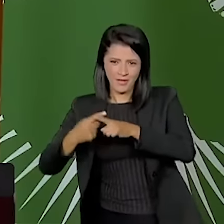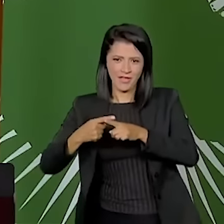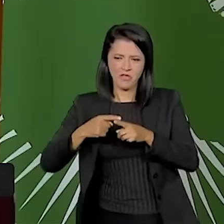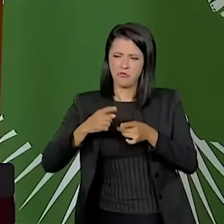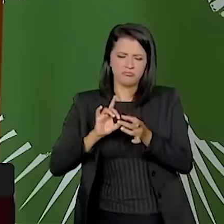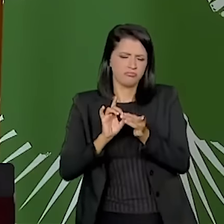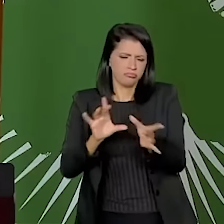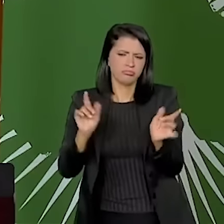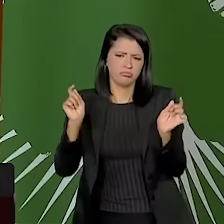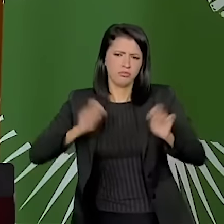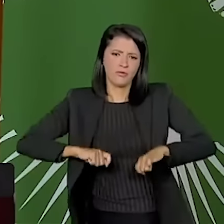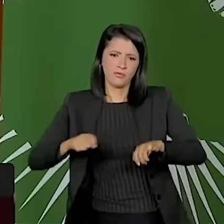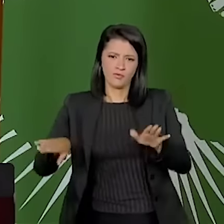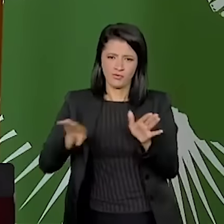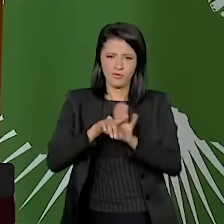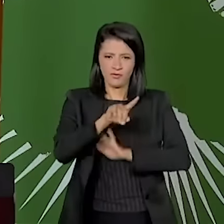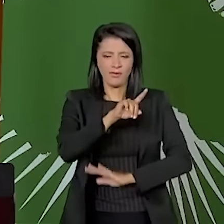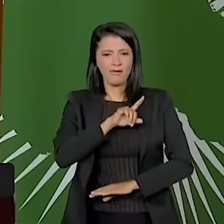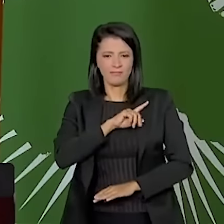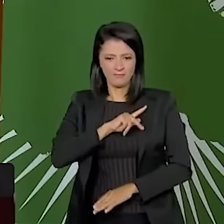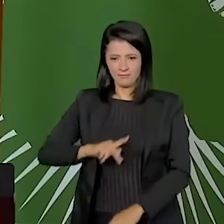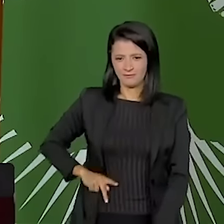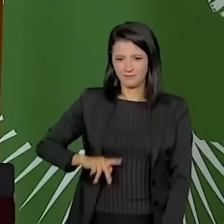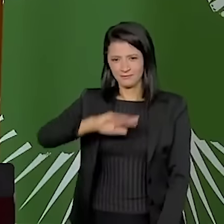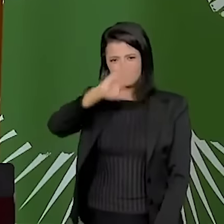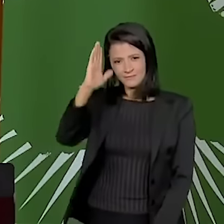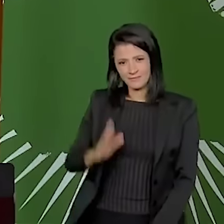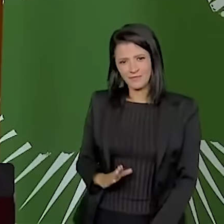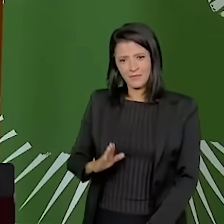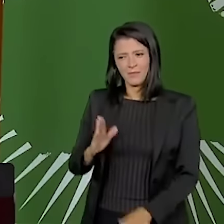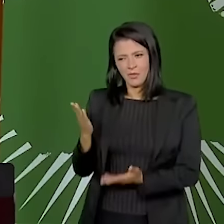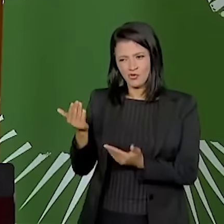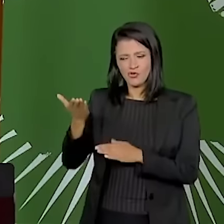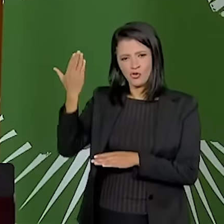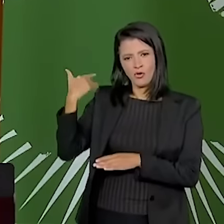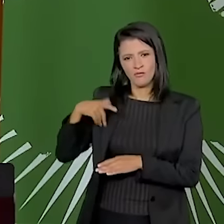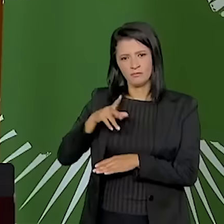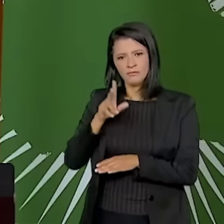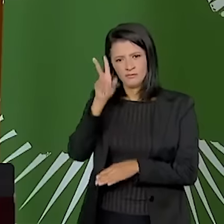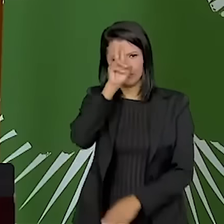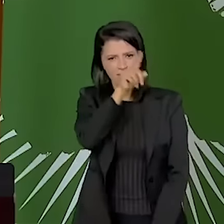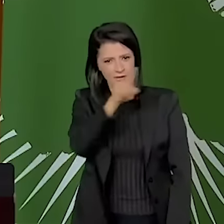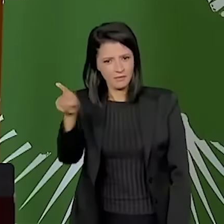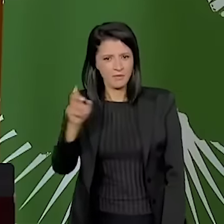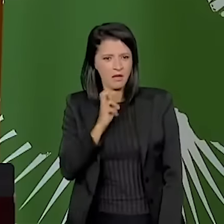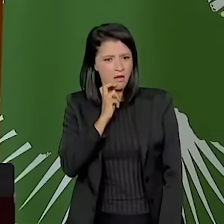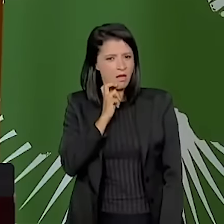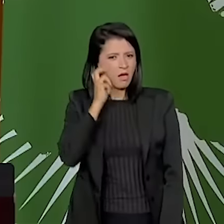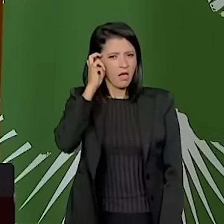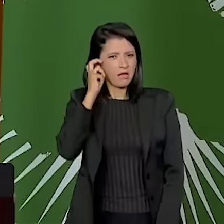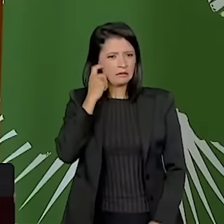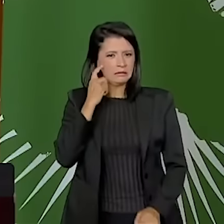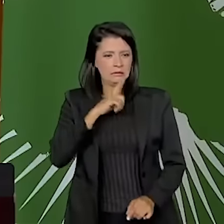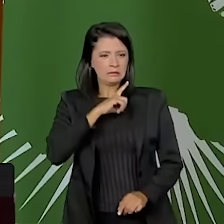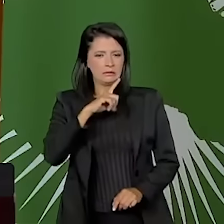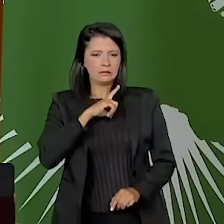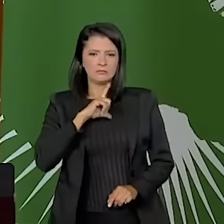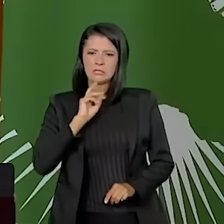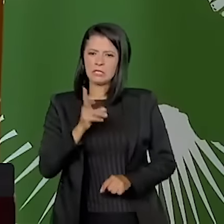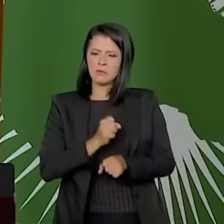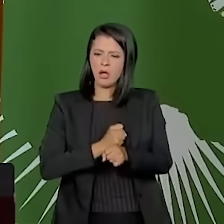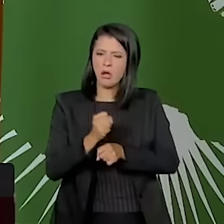Brasil, todos vocês são muito jovens, mas se lembra a vergonha que a gente passava quando todo santo